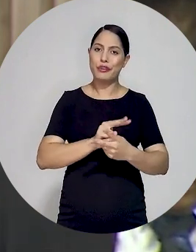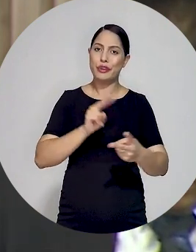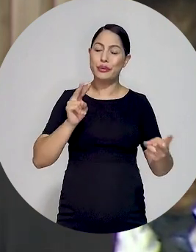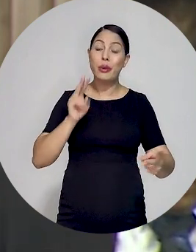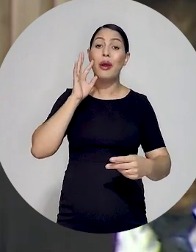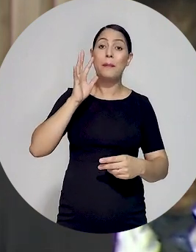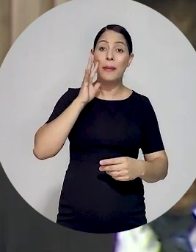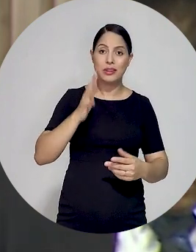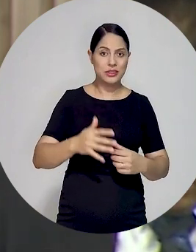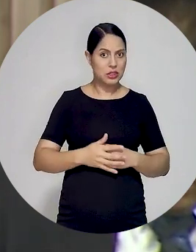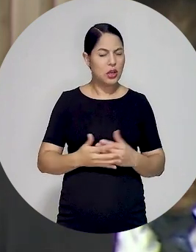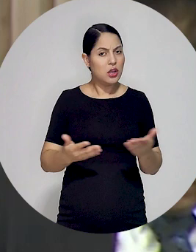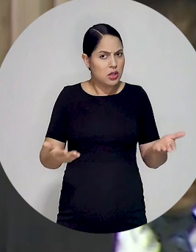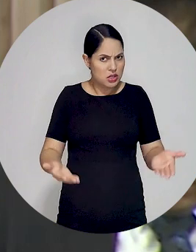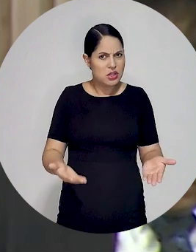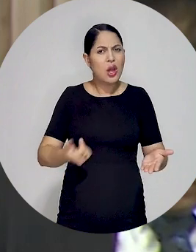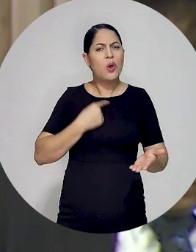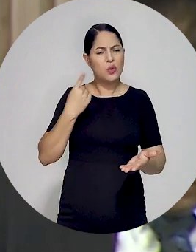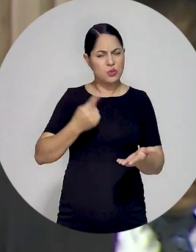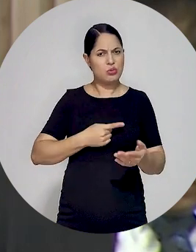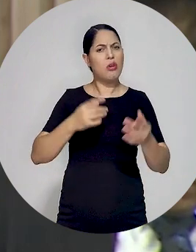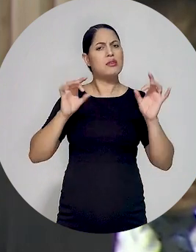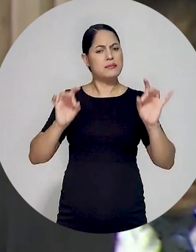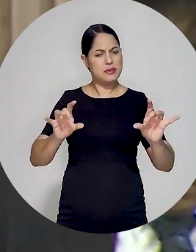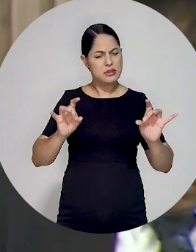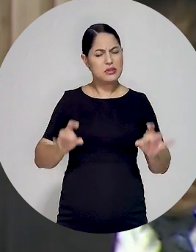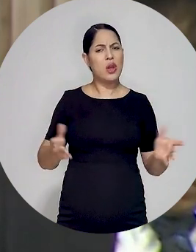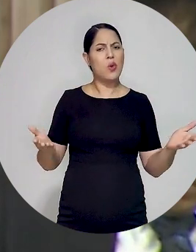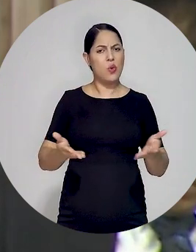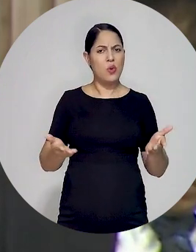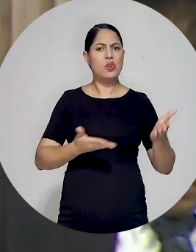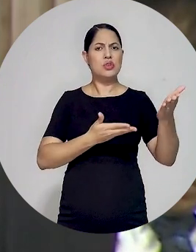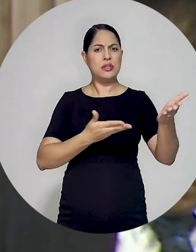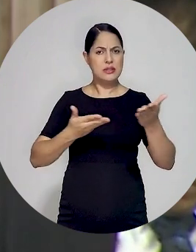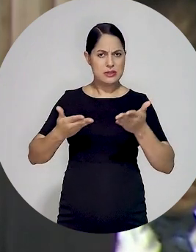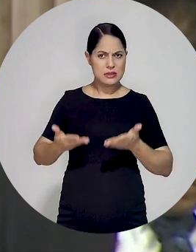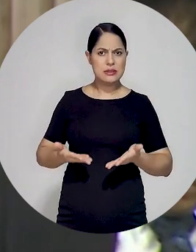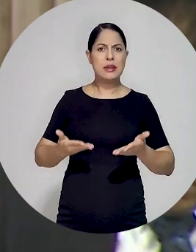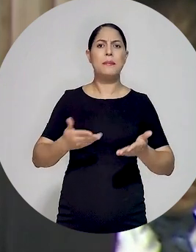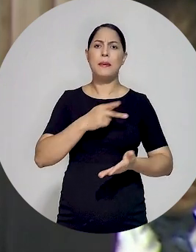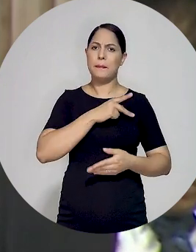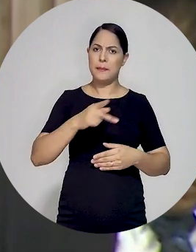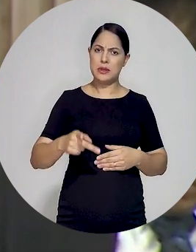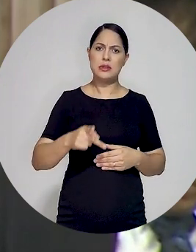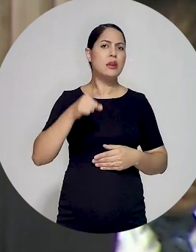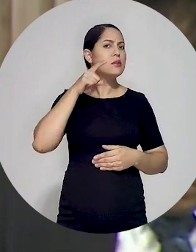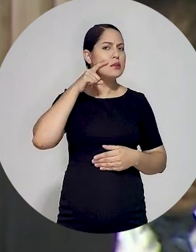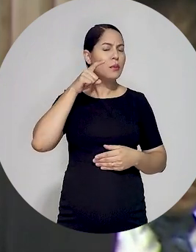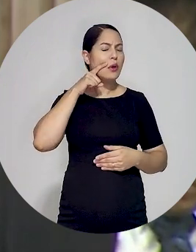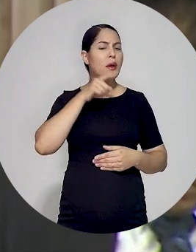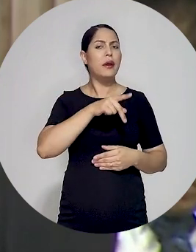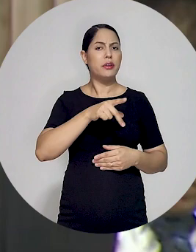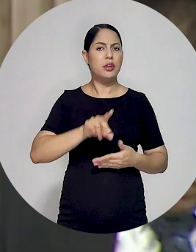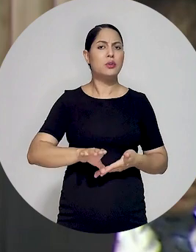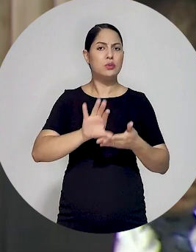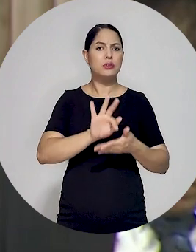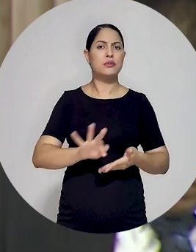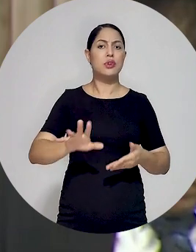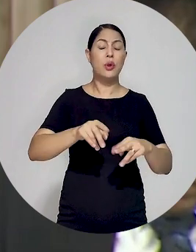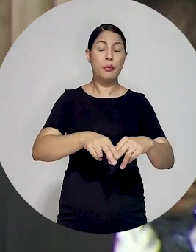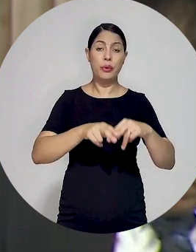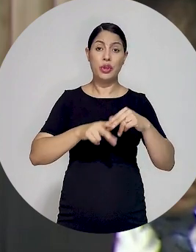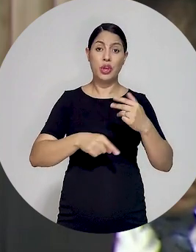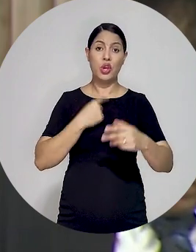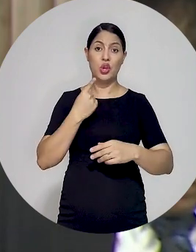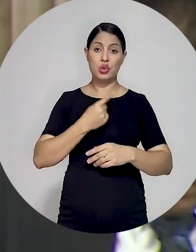hoje receber esse apoio do Conselho Federal, na pessoa do nosso líder maior e deste Conselho Federal, porque assim a